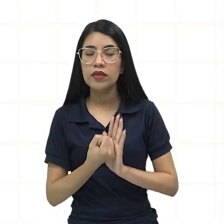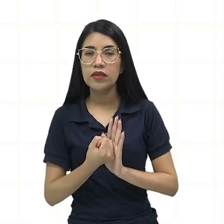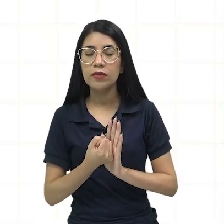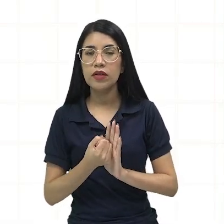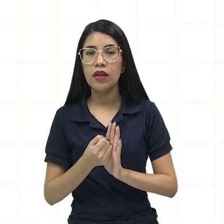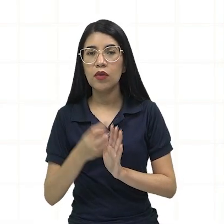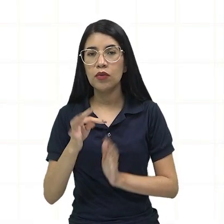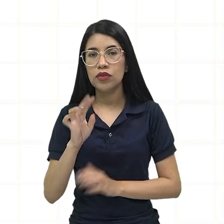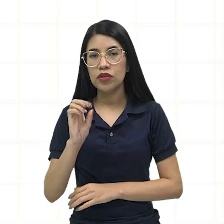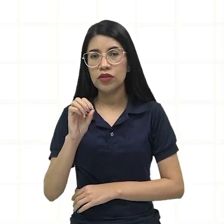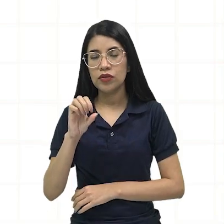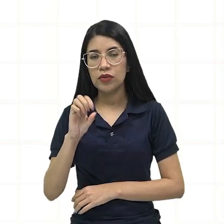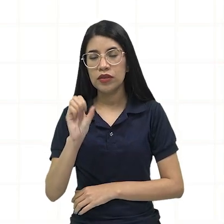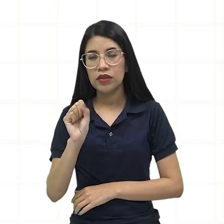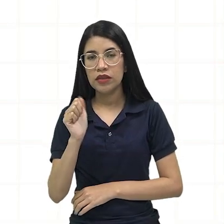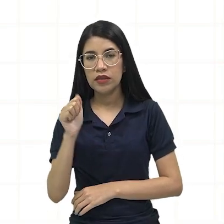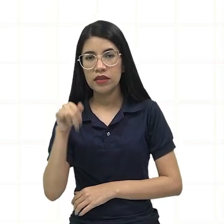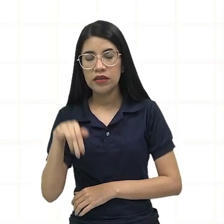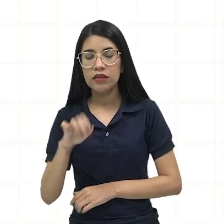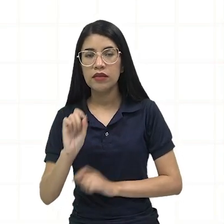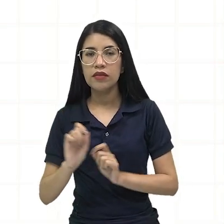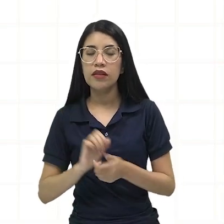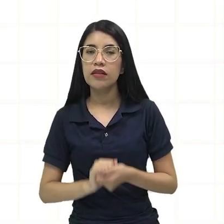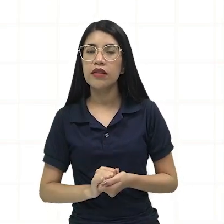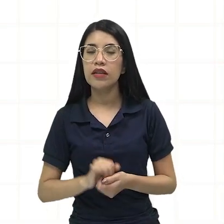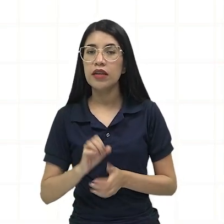do imperialismo